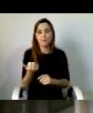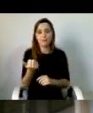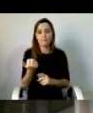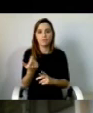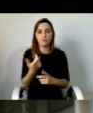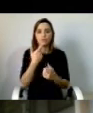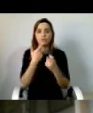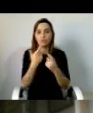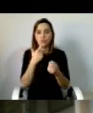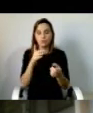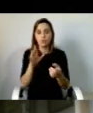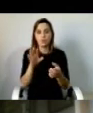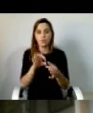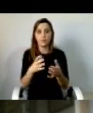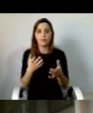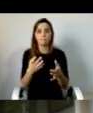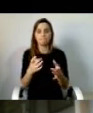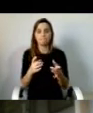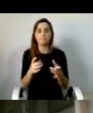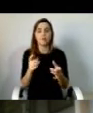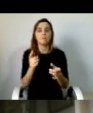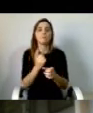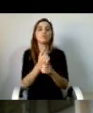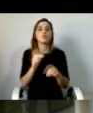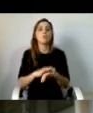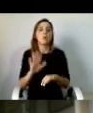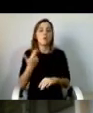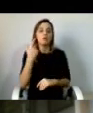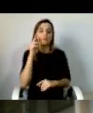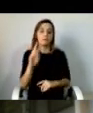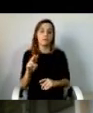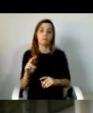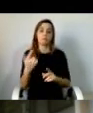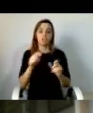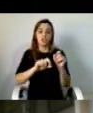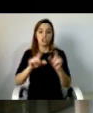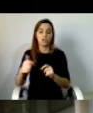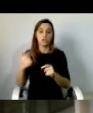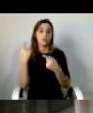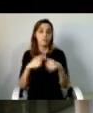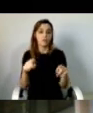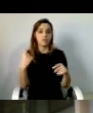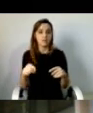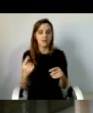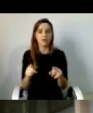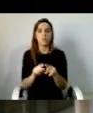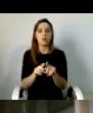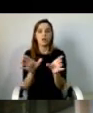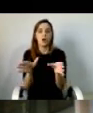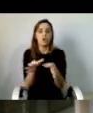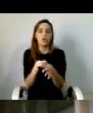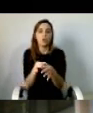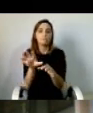questões. Significa que quando encontramos esta diferença estatística numa amostra pequena e ela